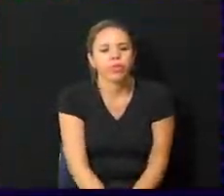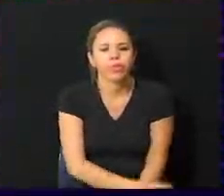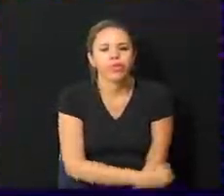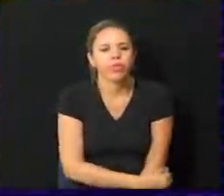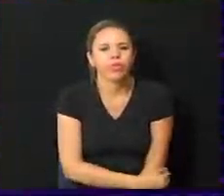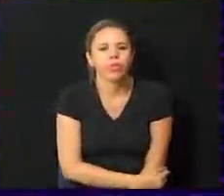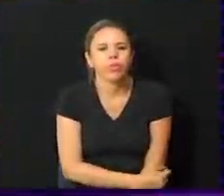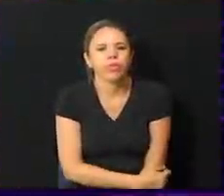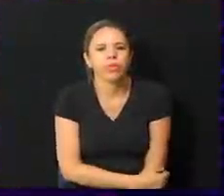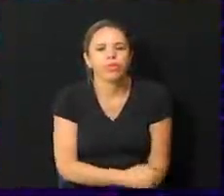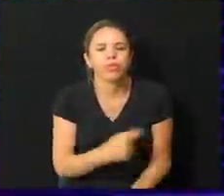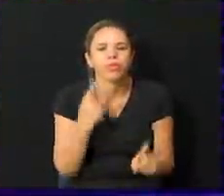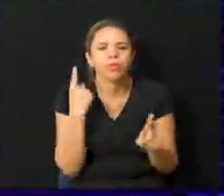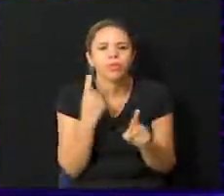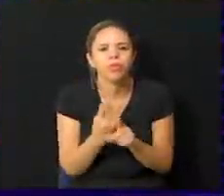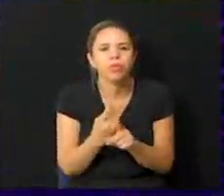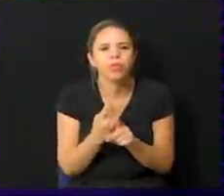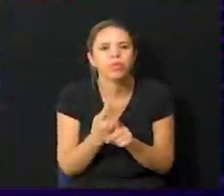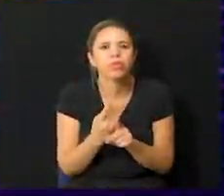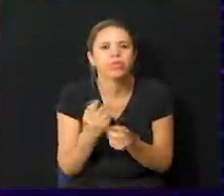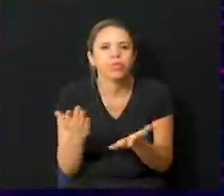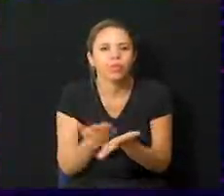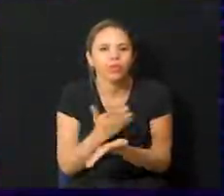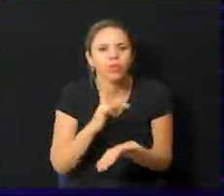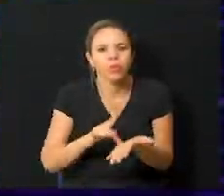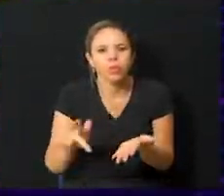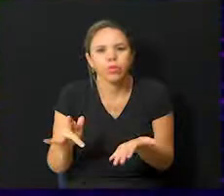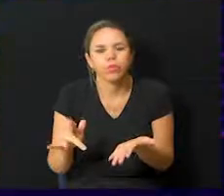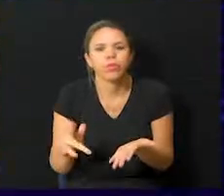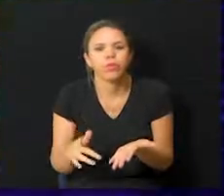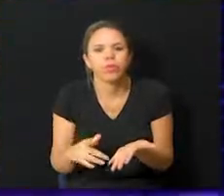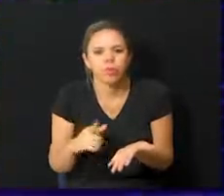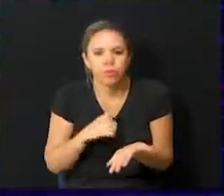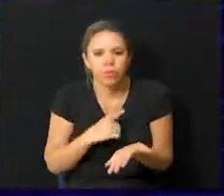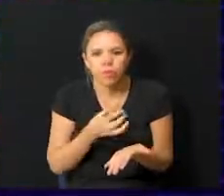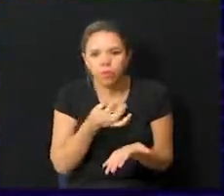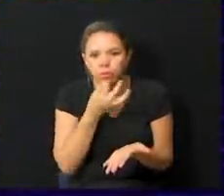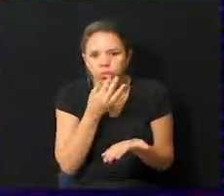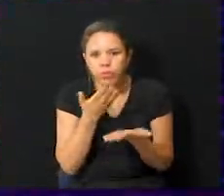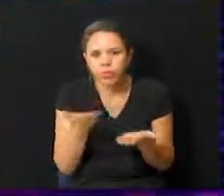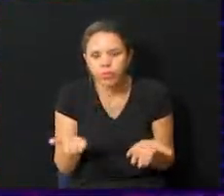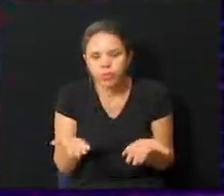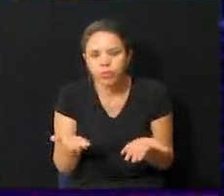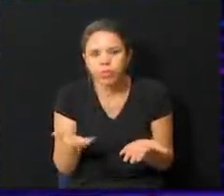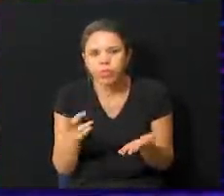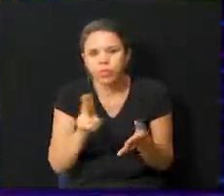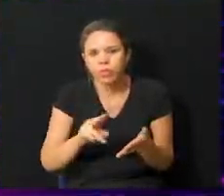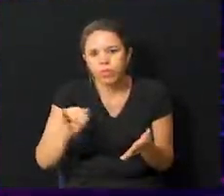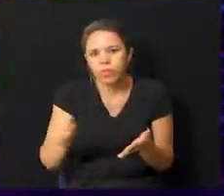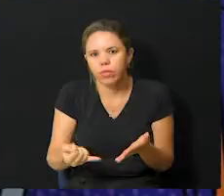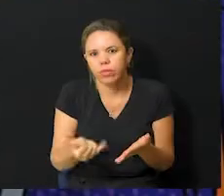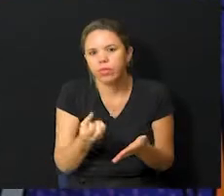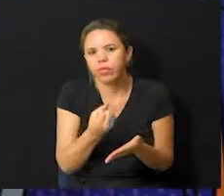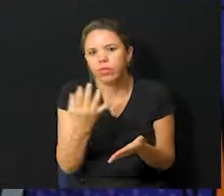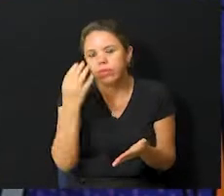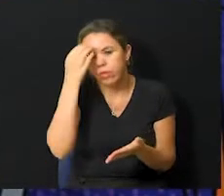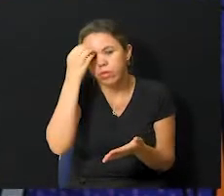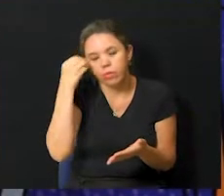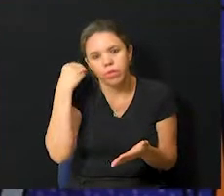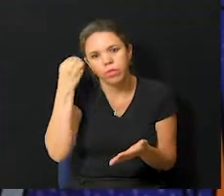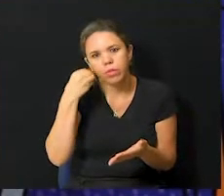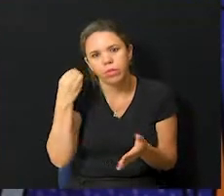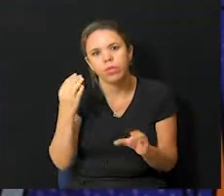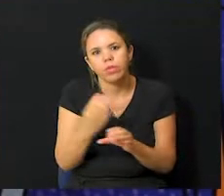www.tocalivros.com. Lá vocês encontram o audiobook e o e-book. E eu sugiro que sejam consumidos como combo, que é a experiência